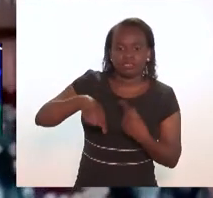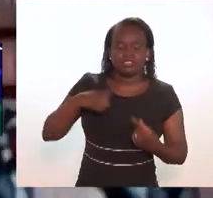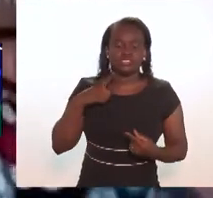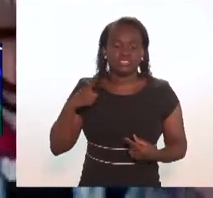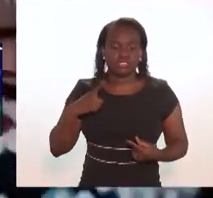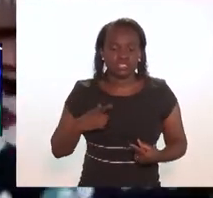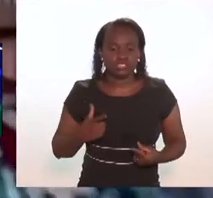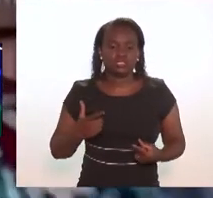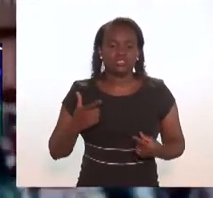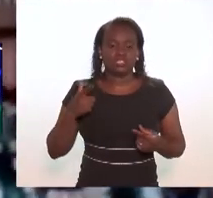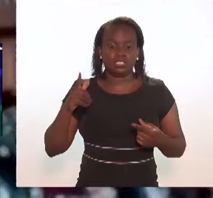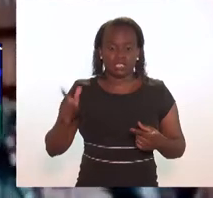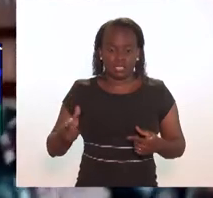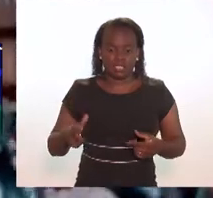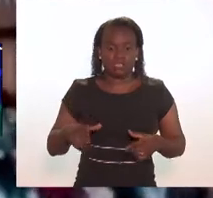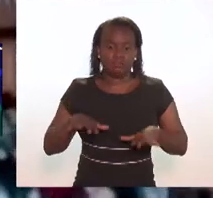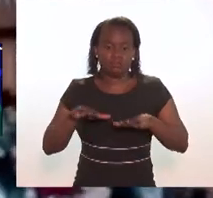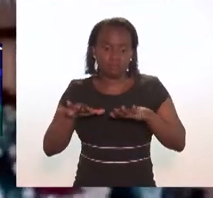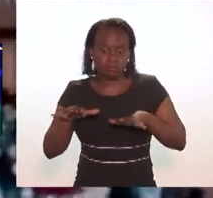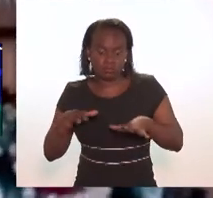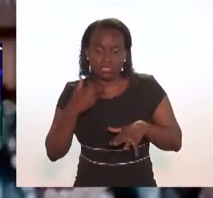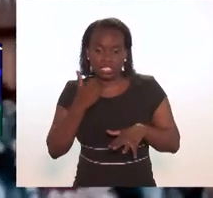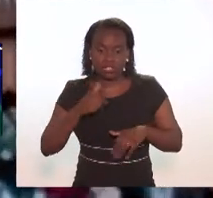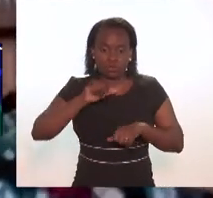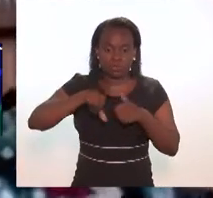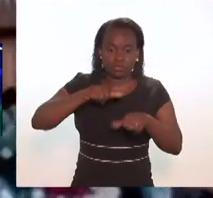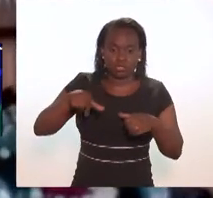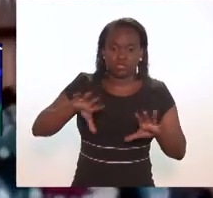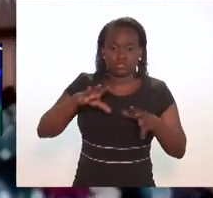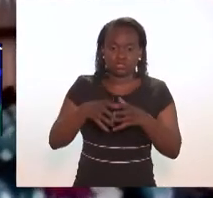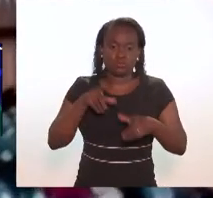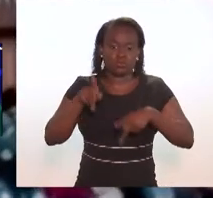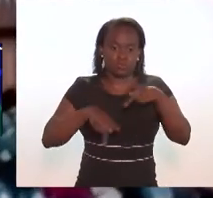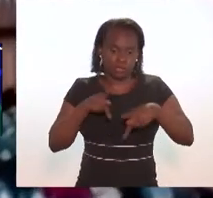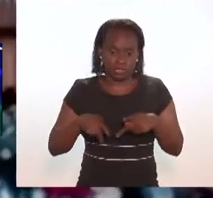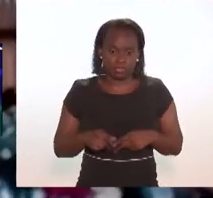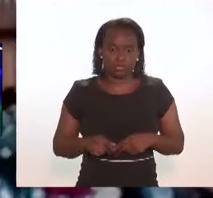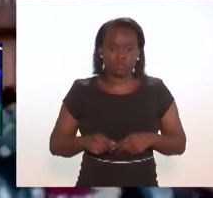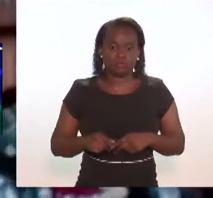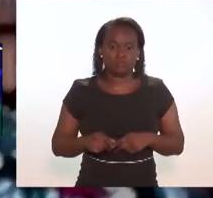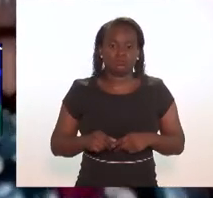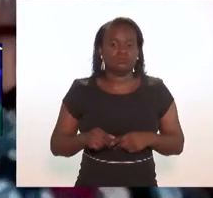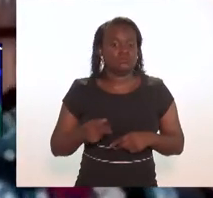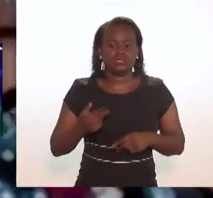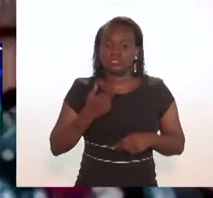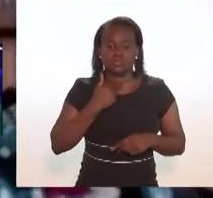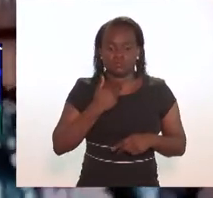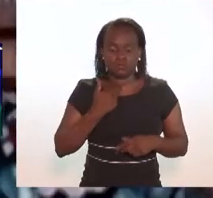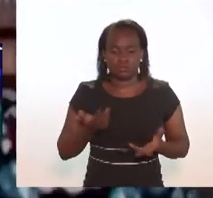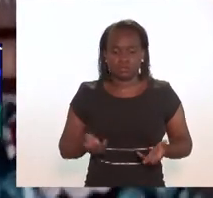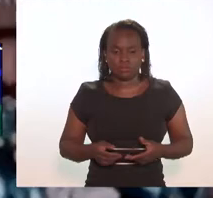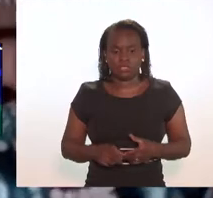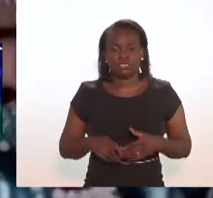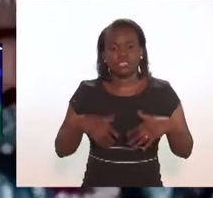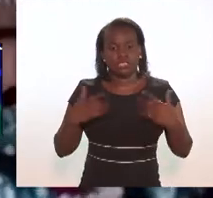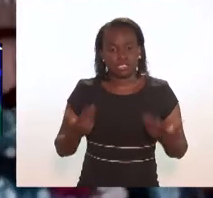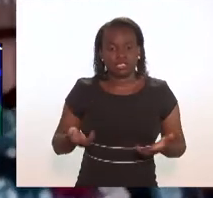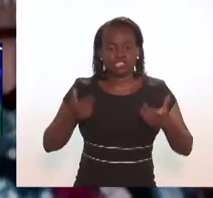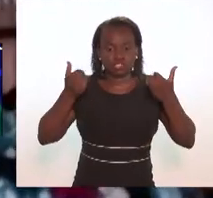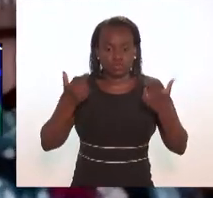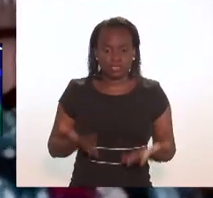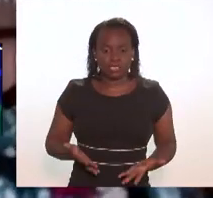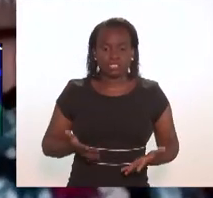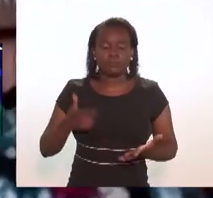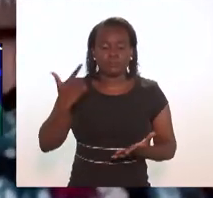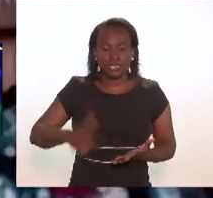existente entre a mobilidade das línguas nos grupos populacionais. Não tem. E aí eu evoco